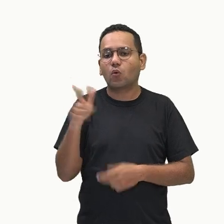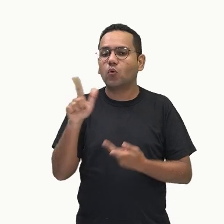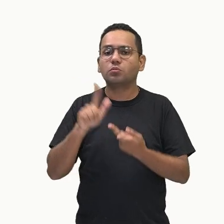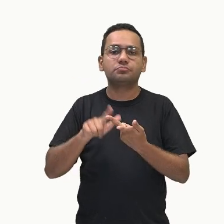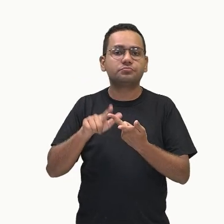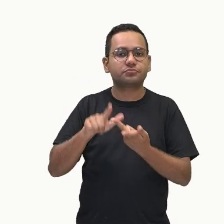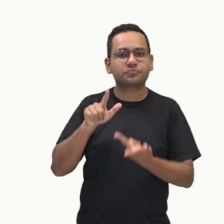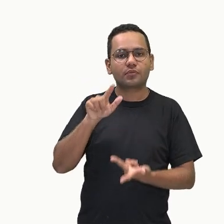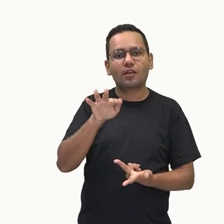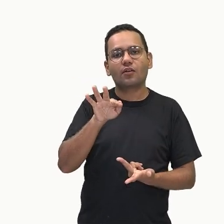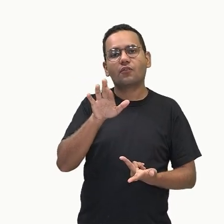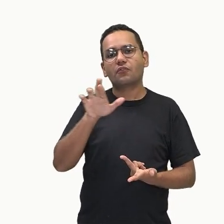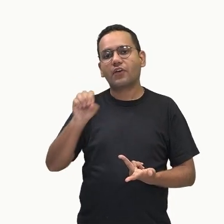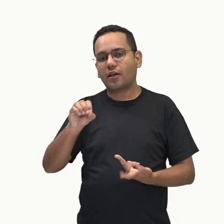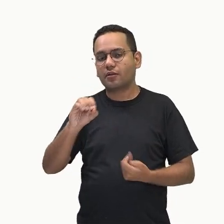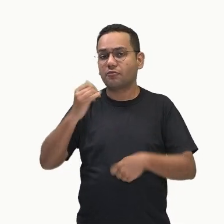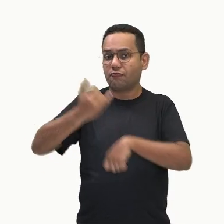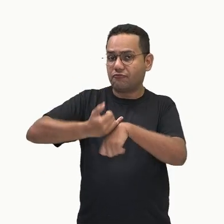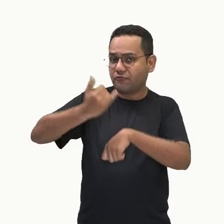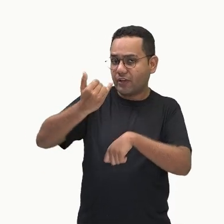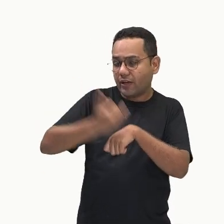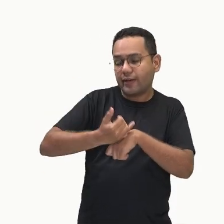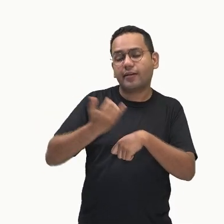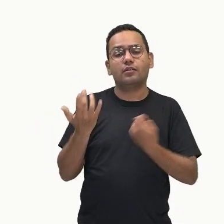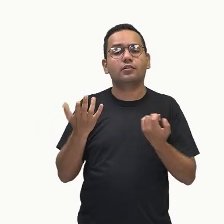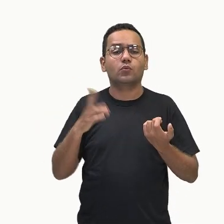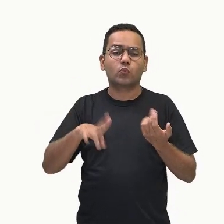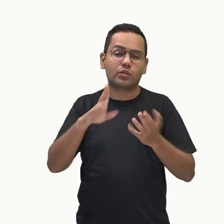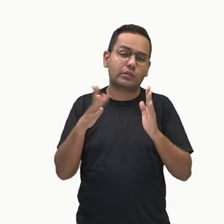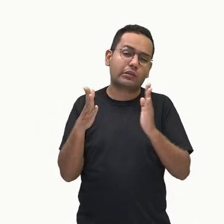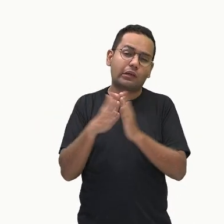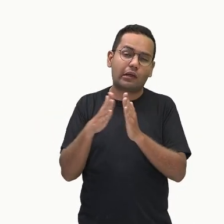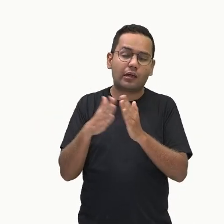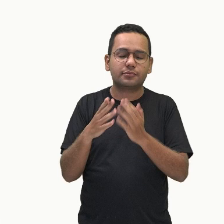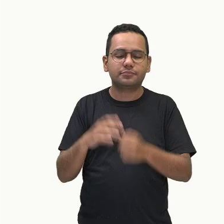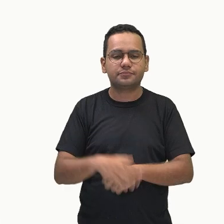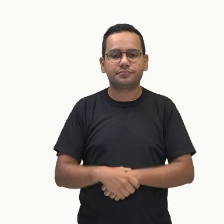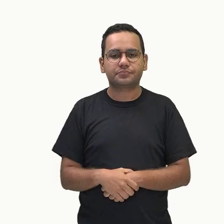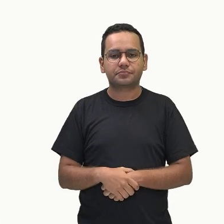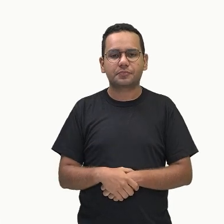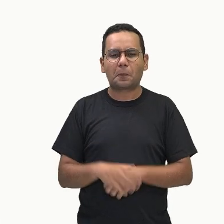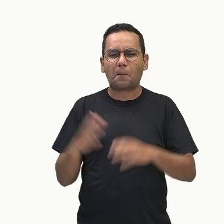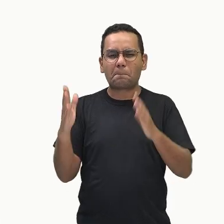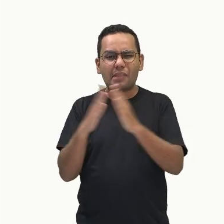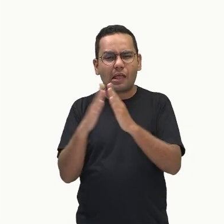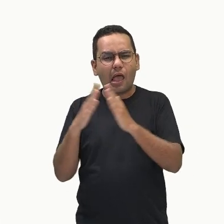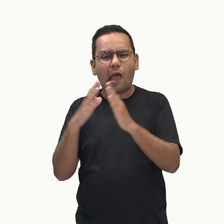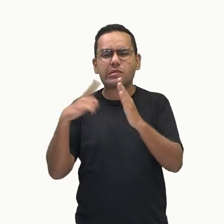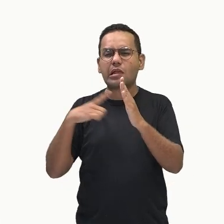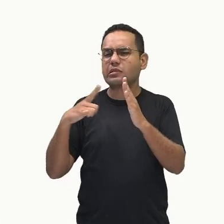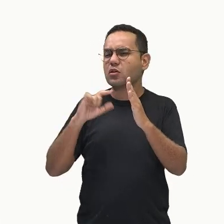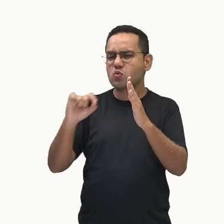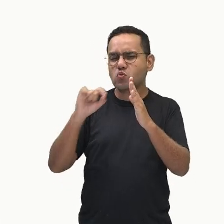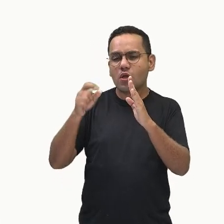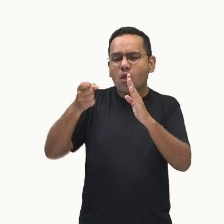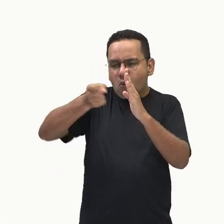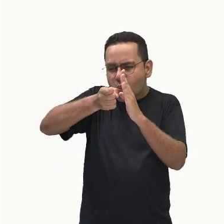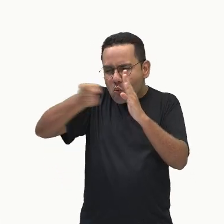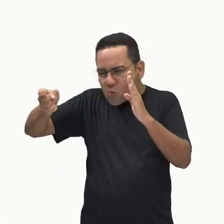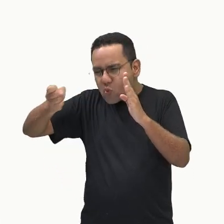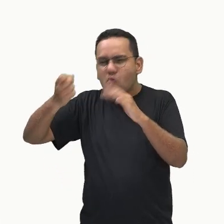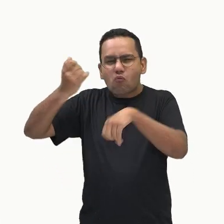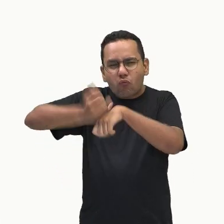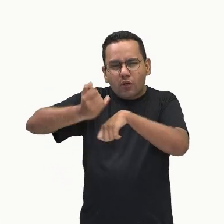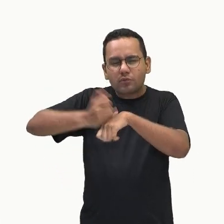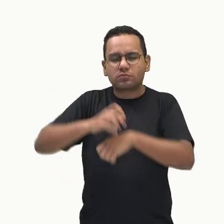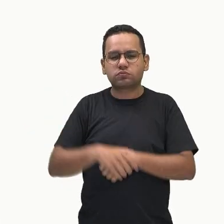presente em ferramentas que nós utilizamos na nossa casa. Muitas casas têm grades feitas de ferro. E o ouro